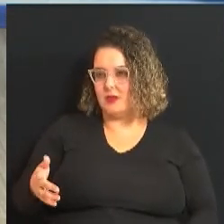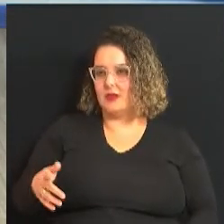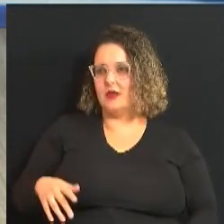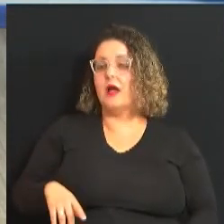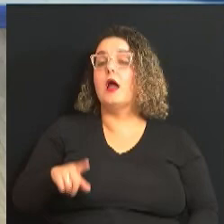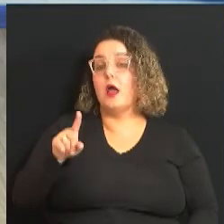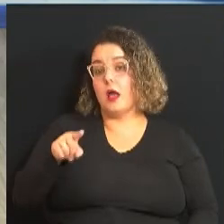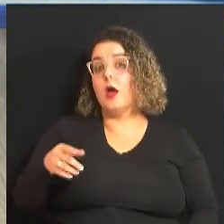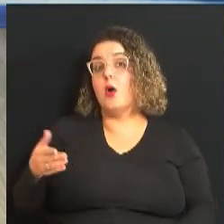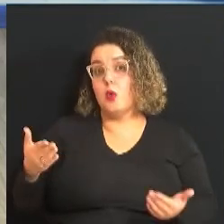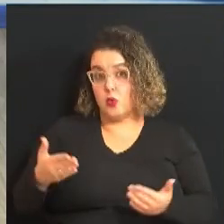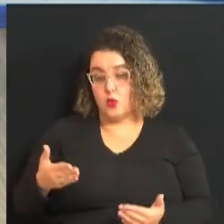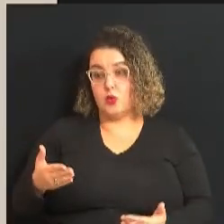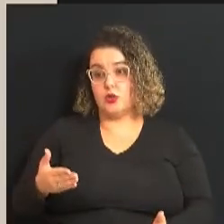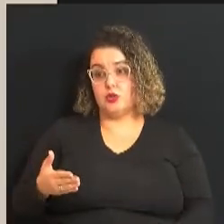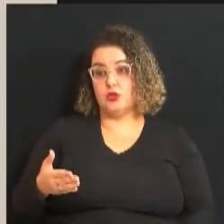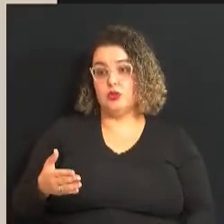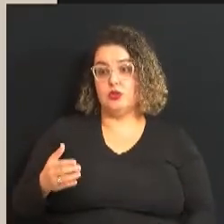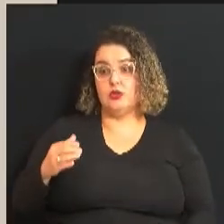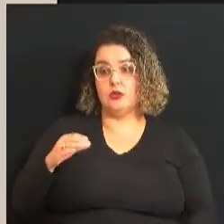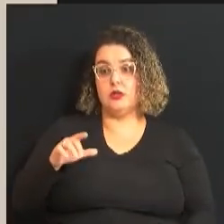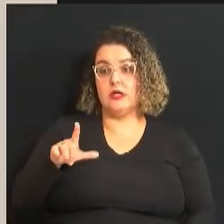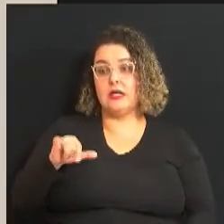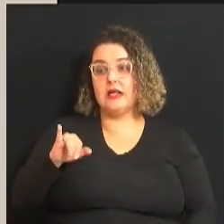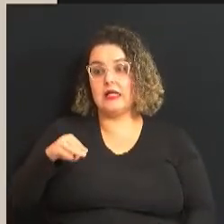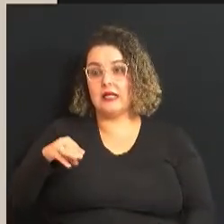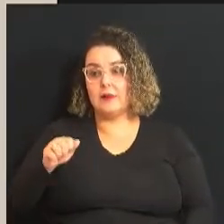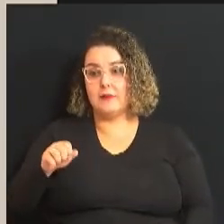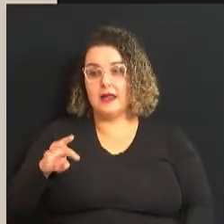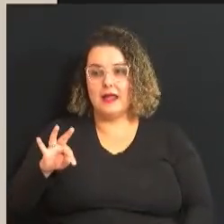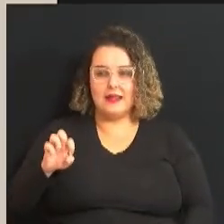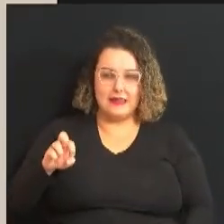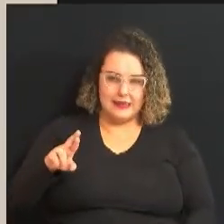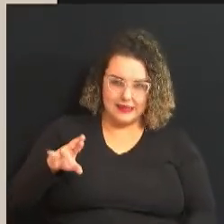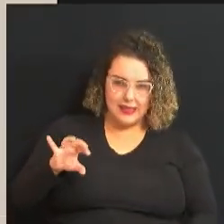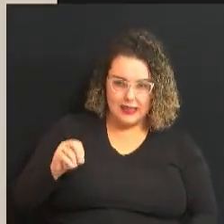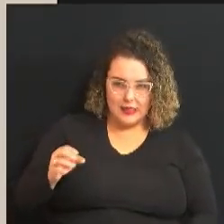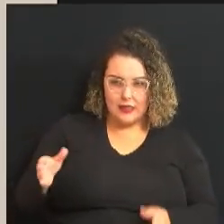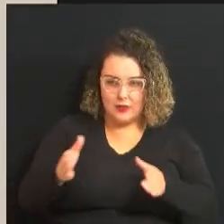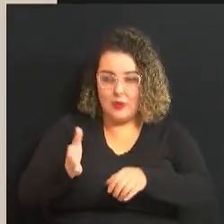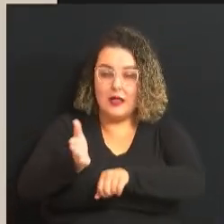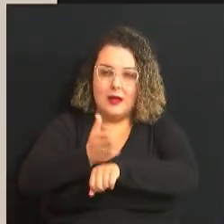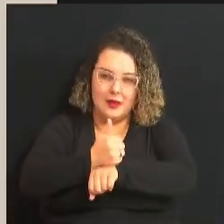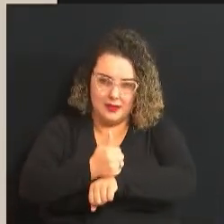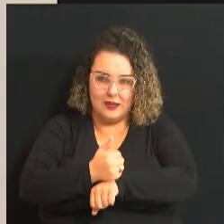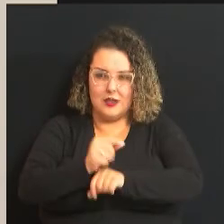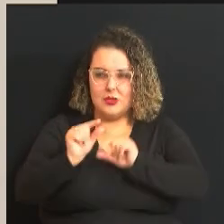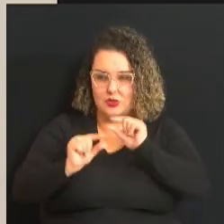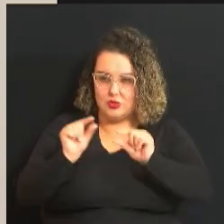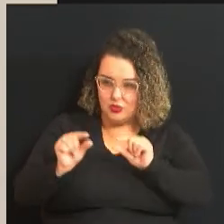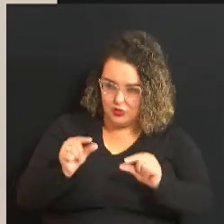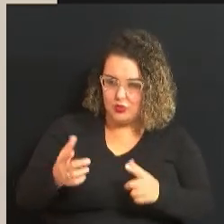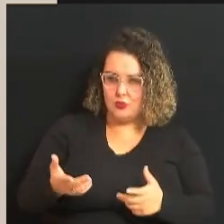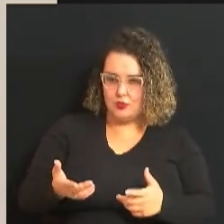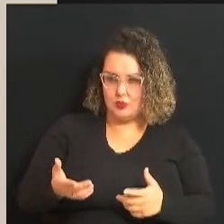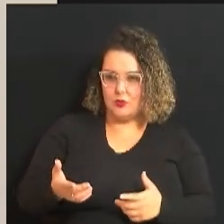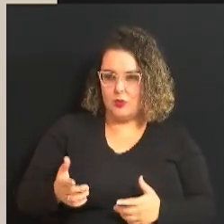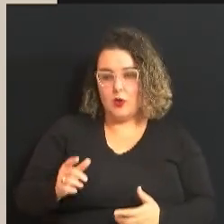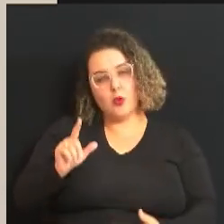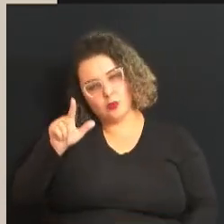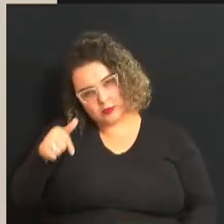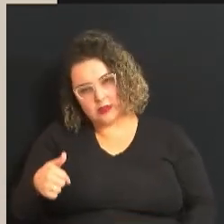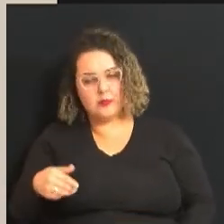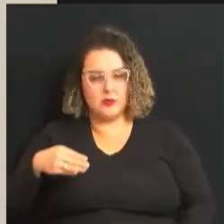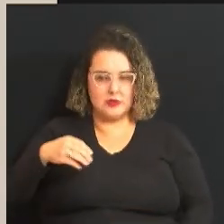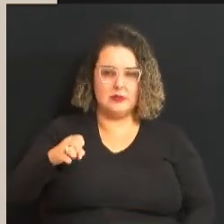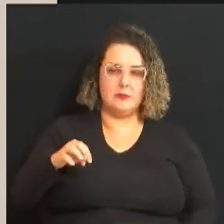Hoje em dia a gente chama assim de climatério, né? Aquele período que antecipa um pouco, ou até mesmo passa um pouco a menopausa